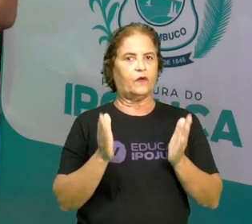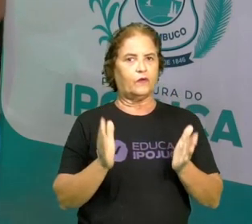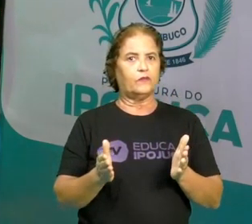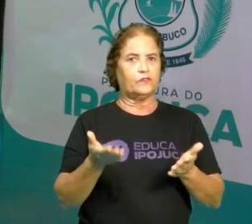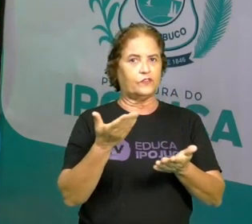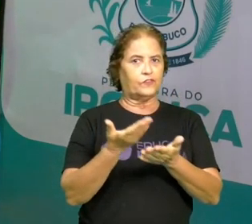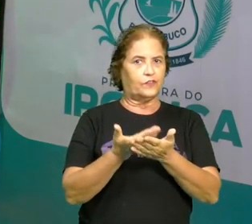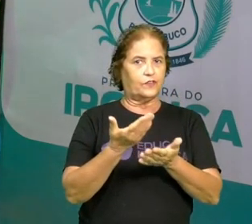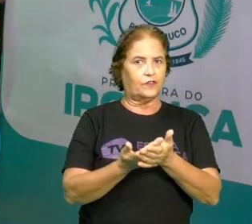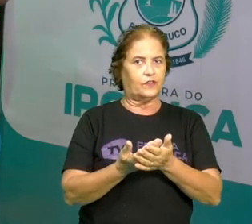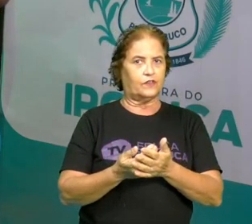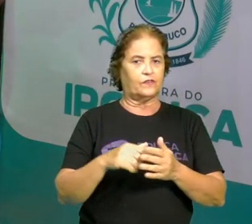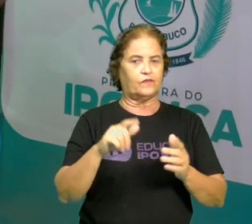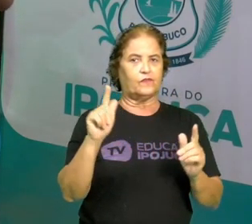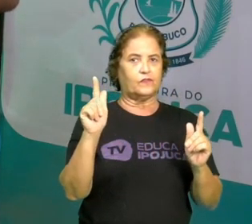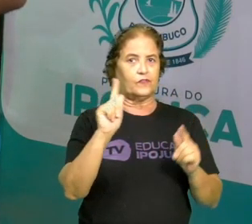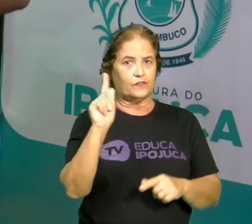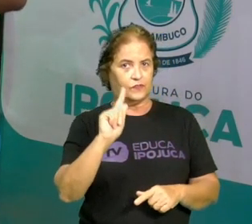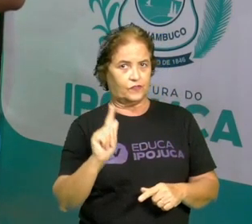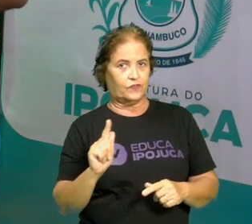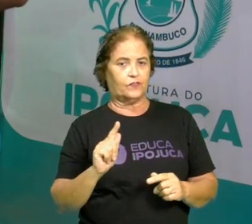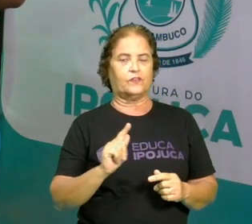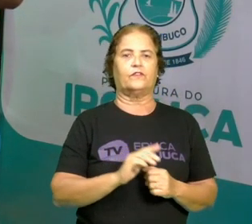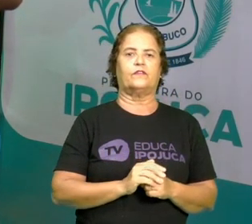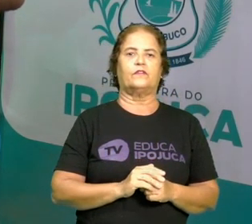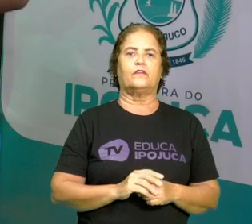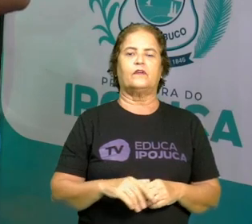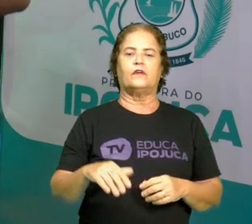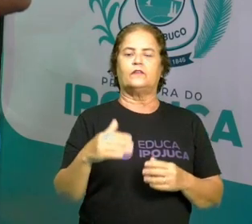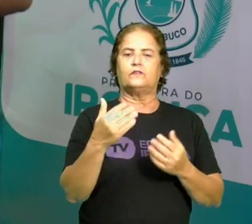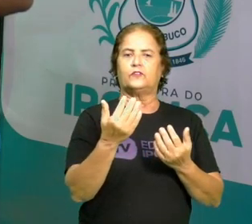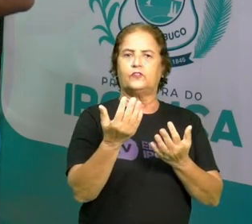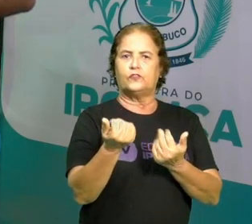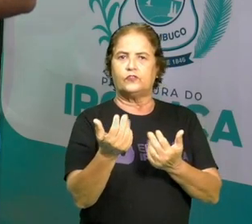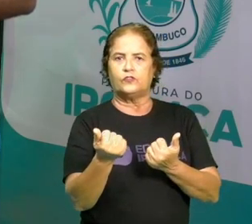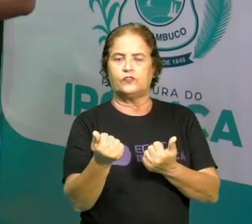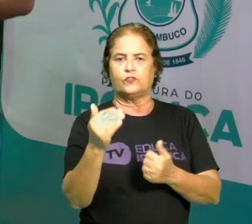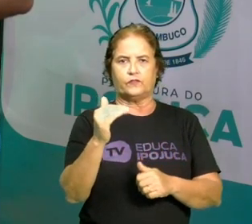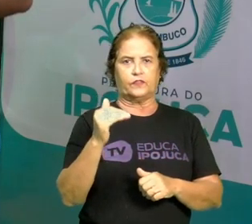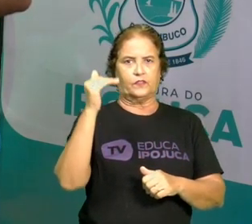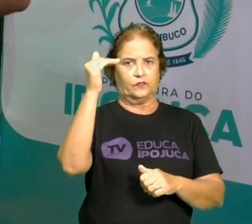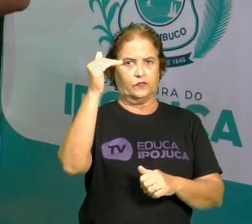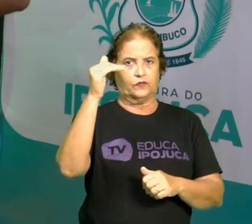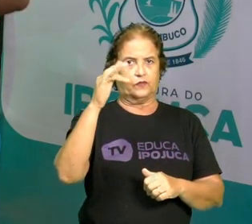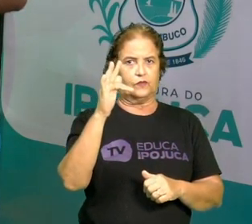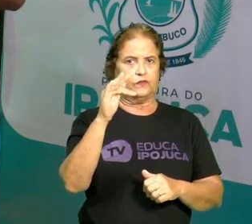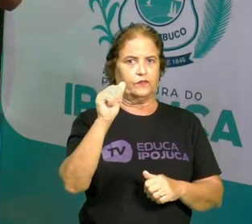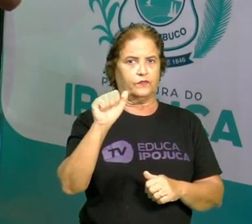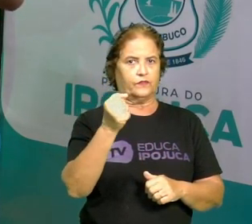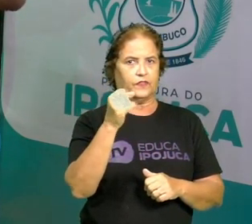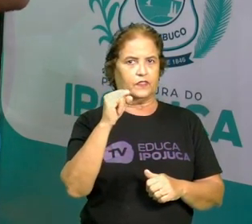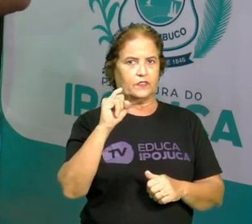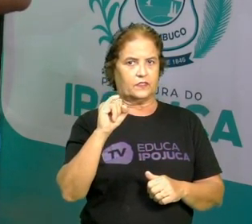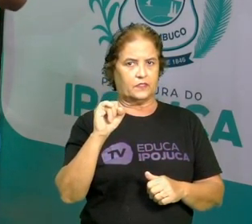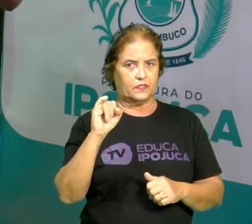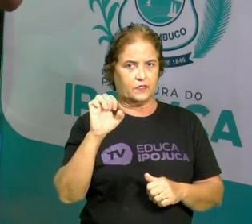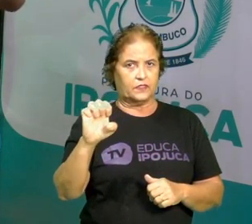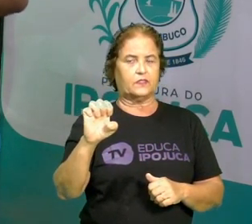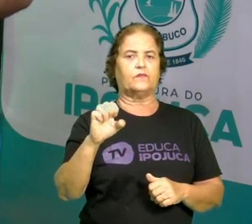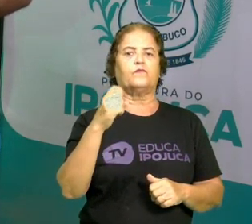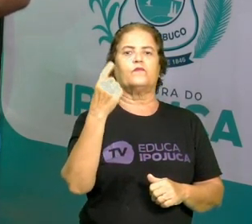de Geografia, direcionada para a educação de jovens e adultos, da fase 1. Portanto, estamos na